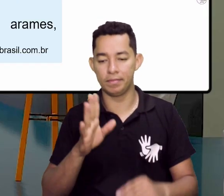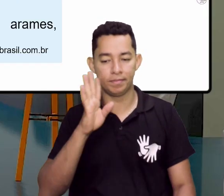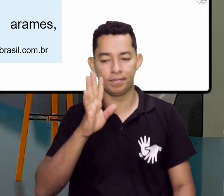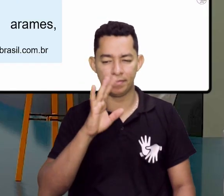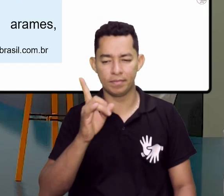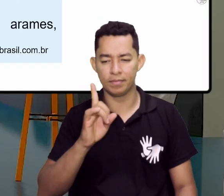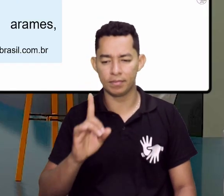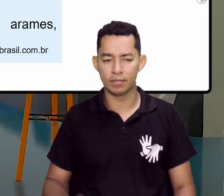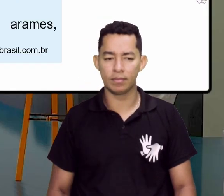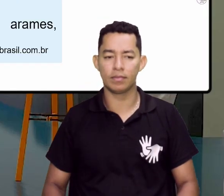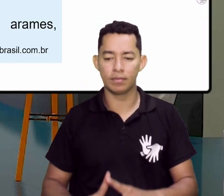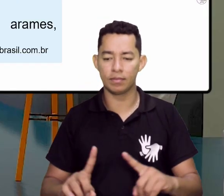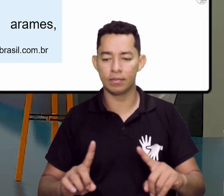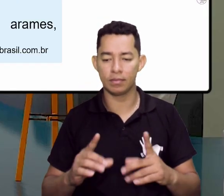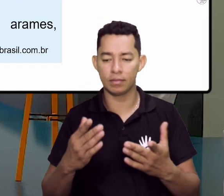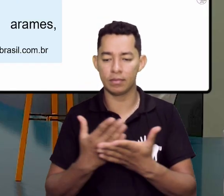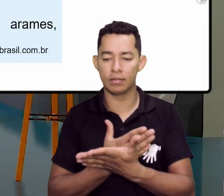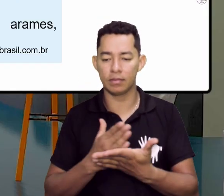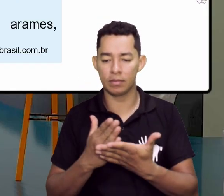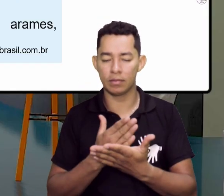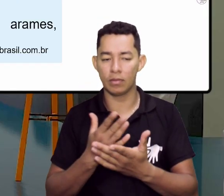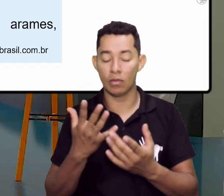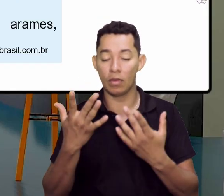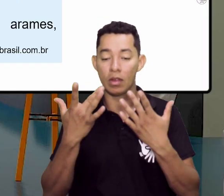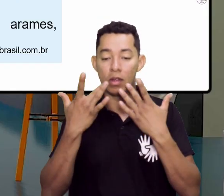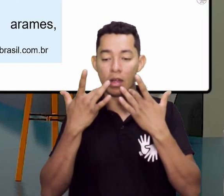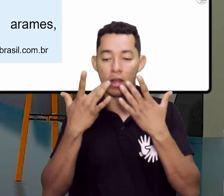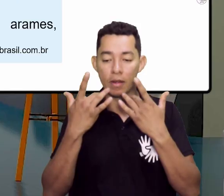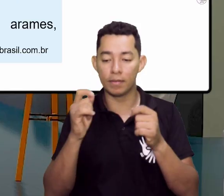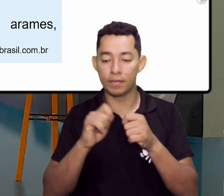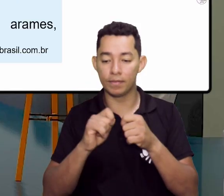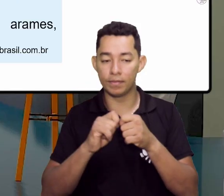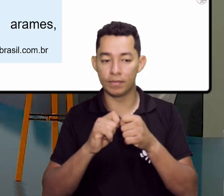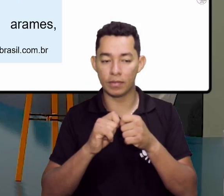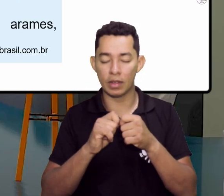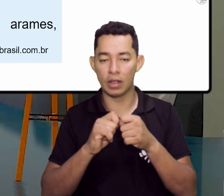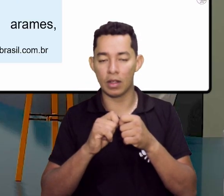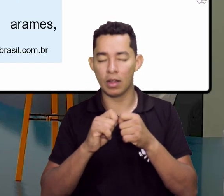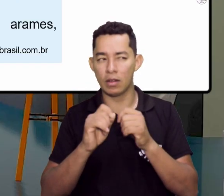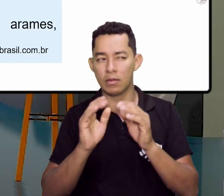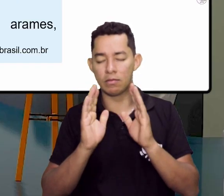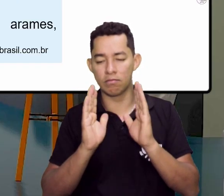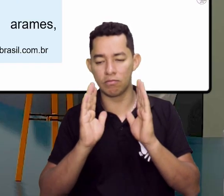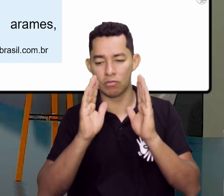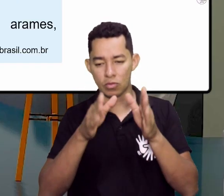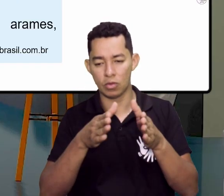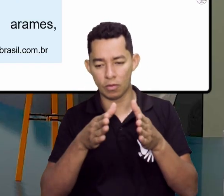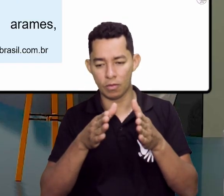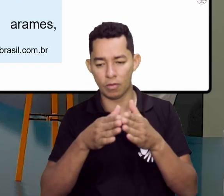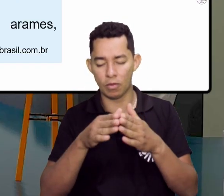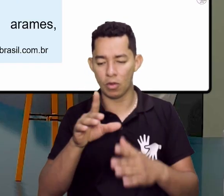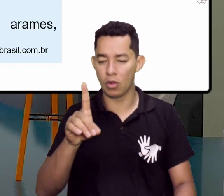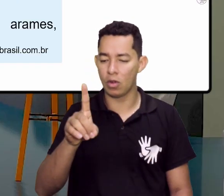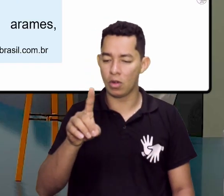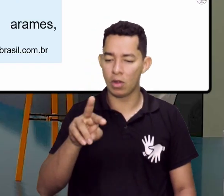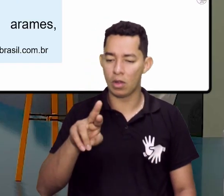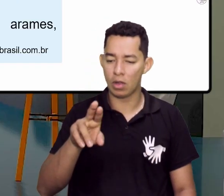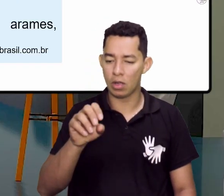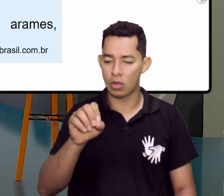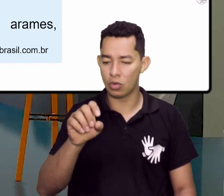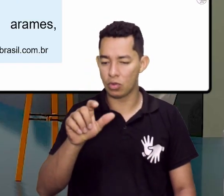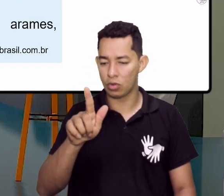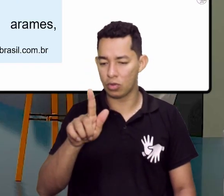não, porque alguns artistas fazem apologias às drogas, né? Ao consumo desenfreado,